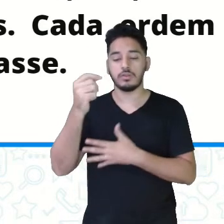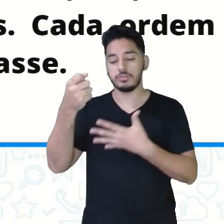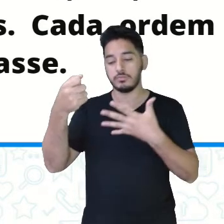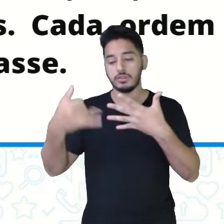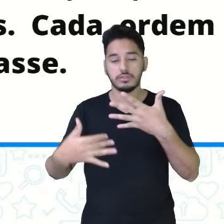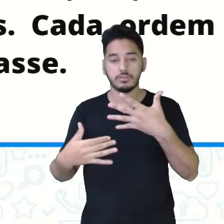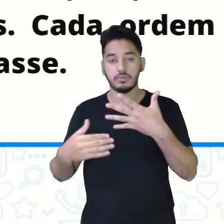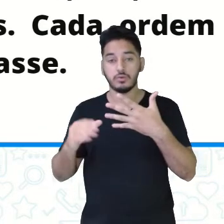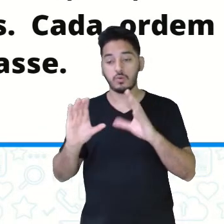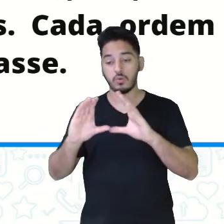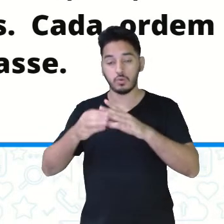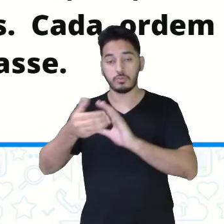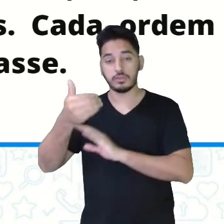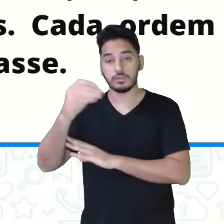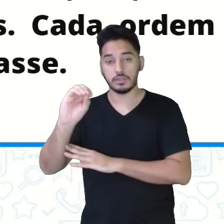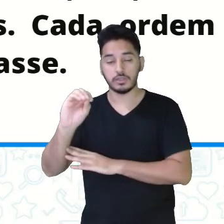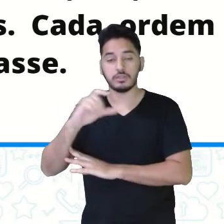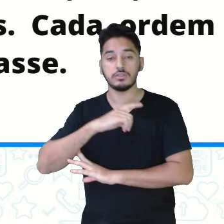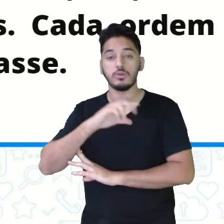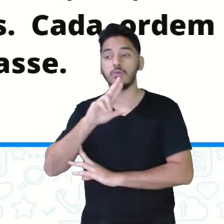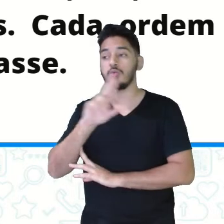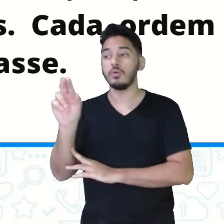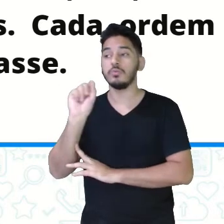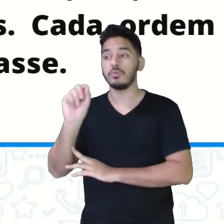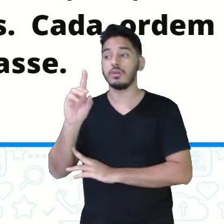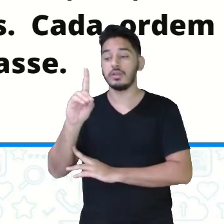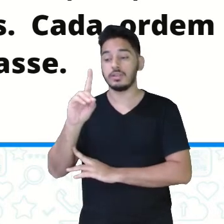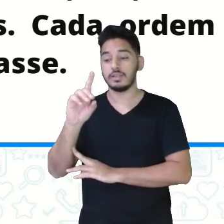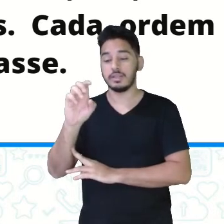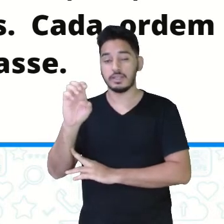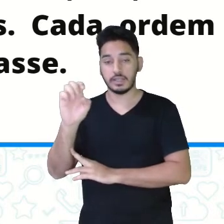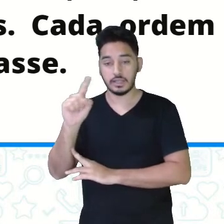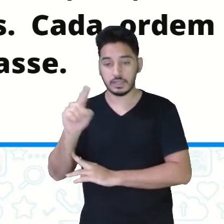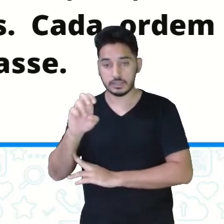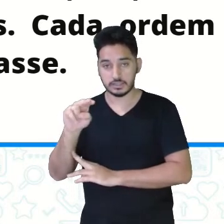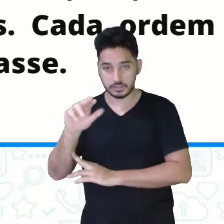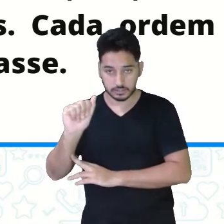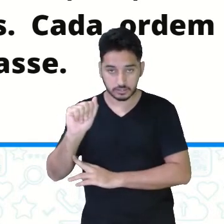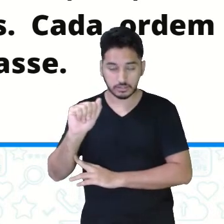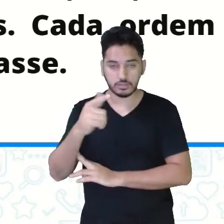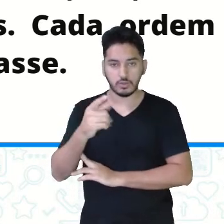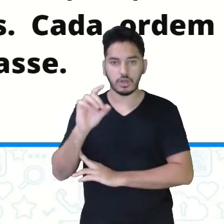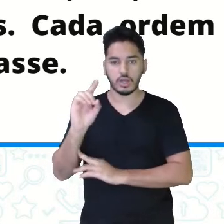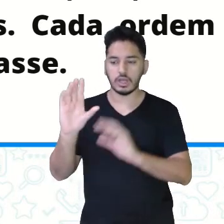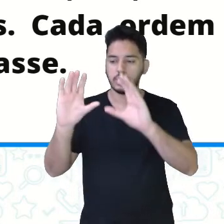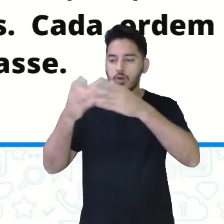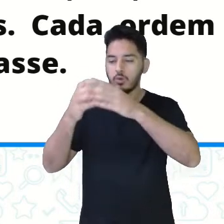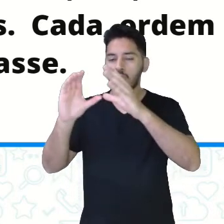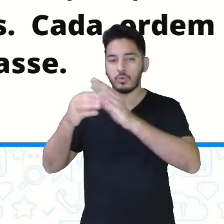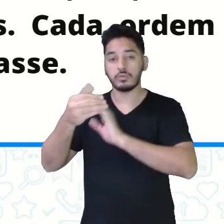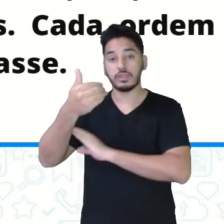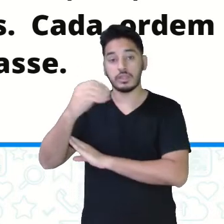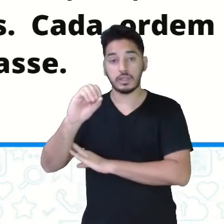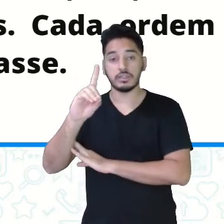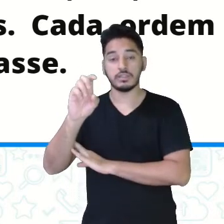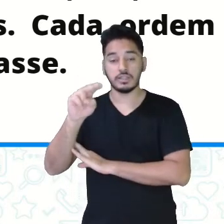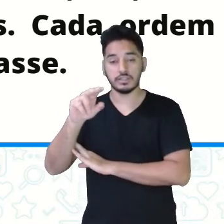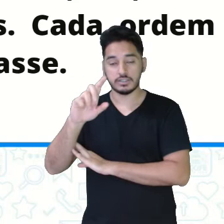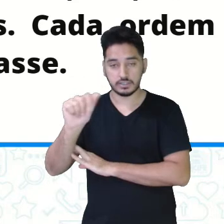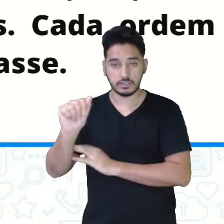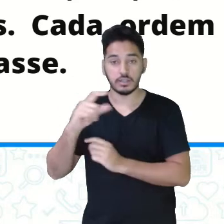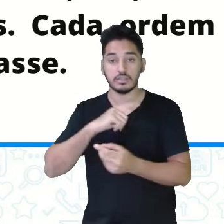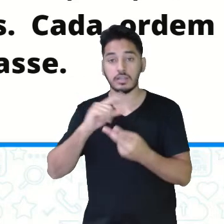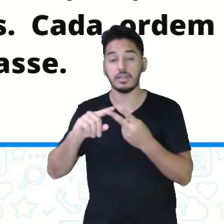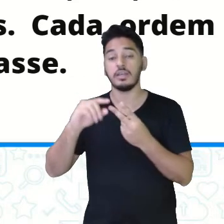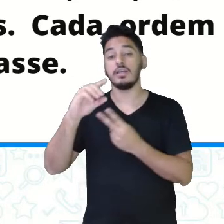grupo de 10 unidades recebe o nome de dezena. Assim, cada grupo de 10 dezenas forma uma